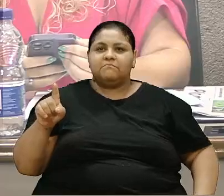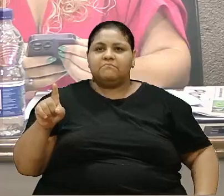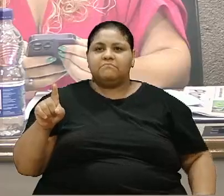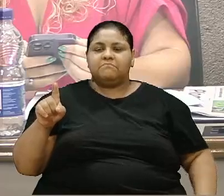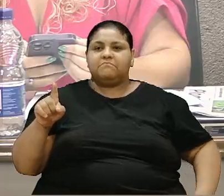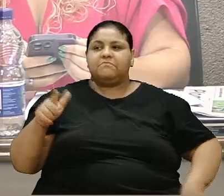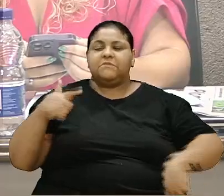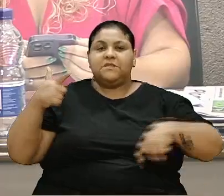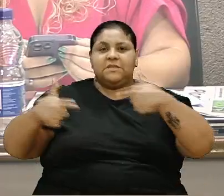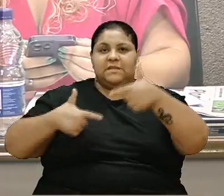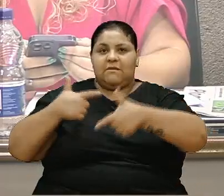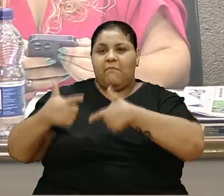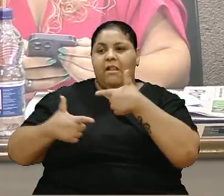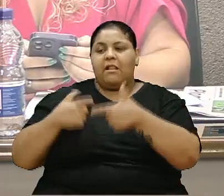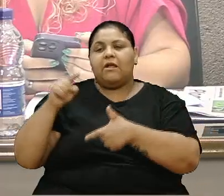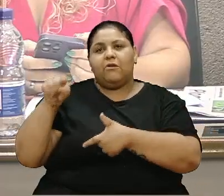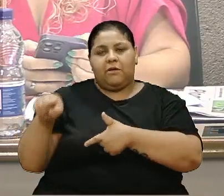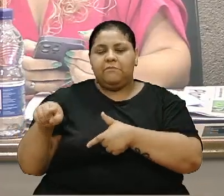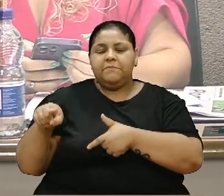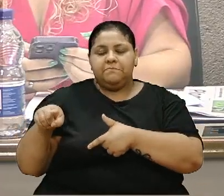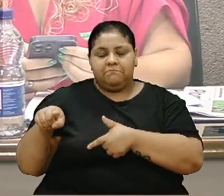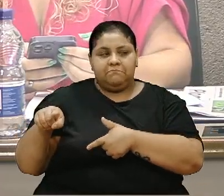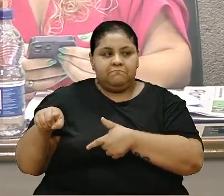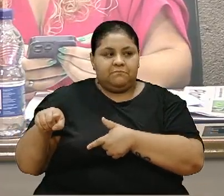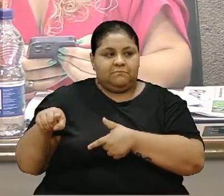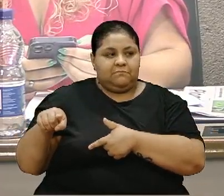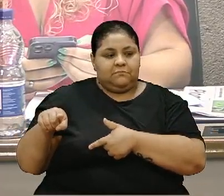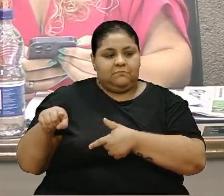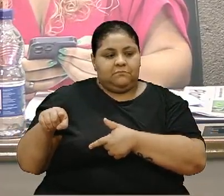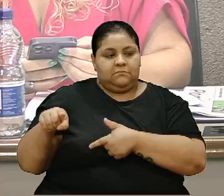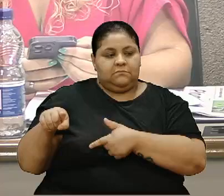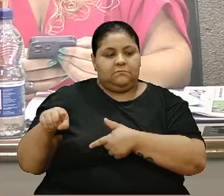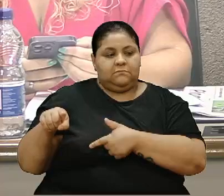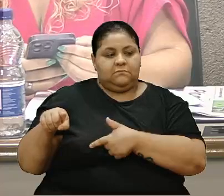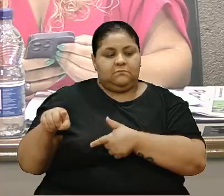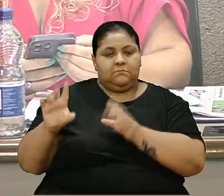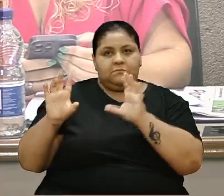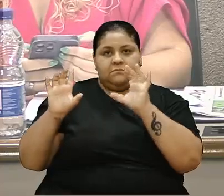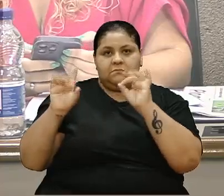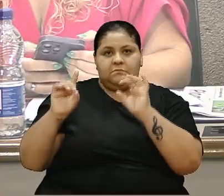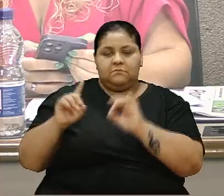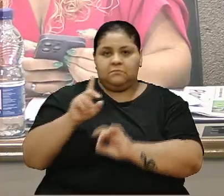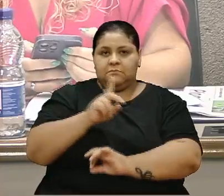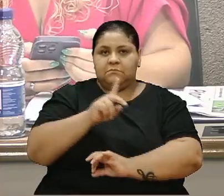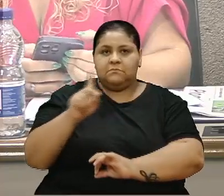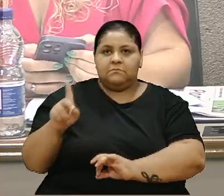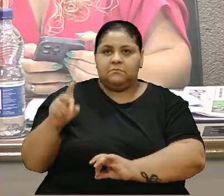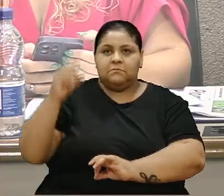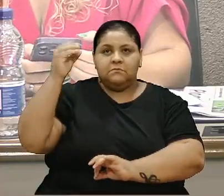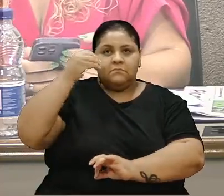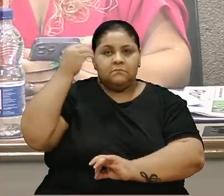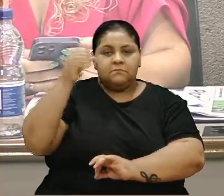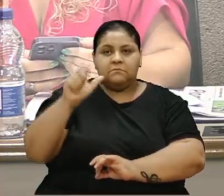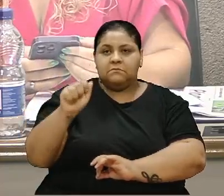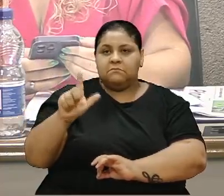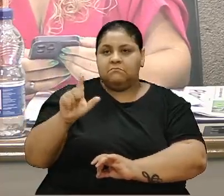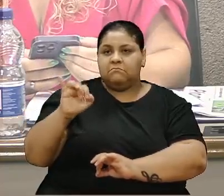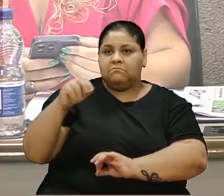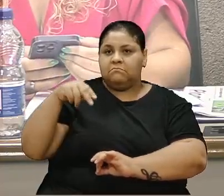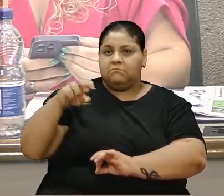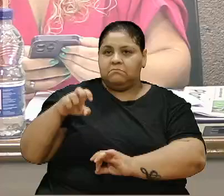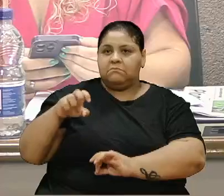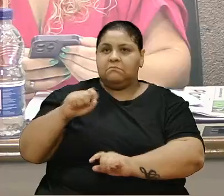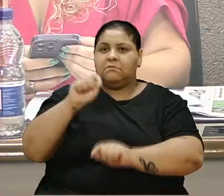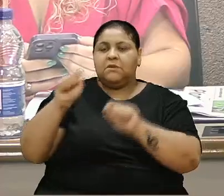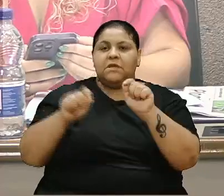trabalha lá naquele ambiente, naquele local, em especial a professora, a psicóloga Aline, que foi